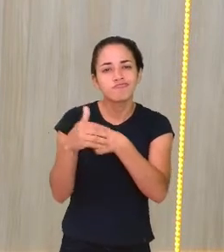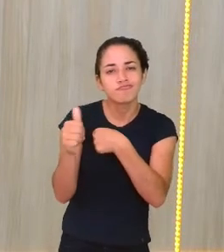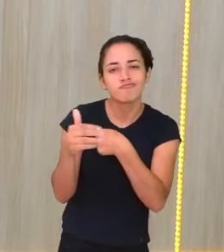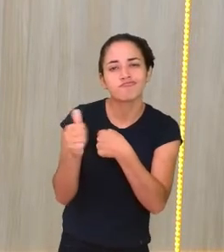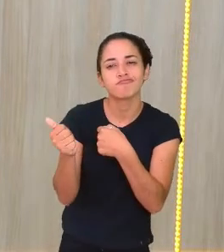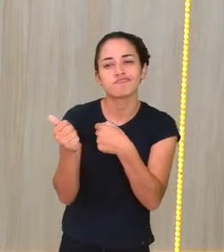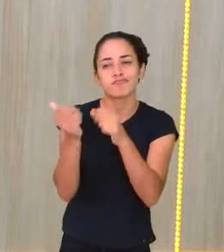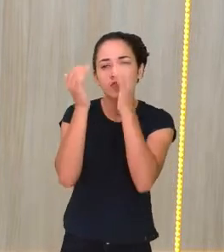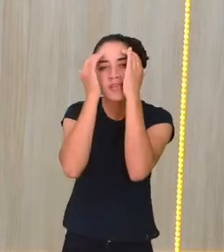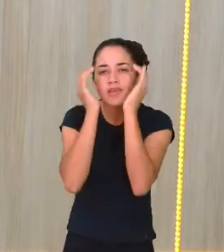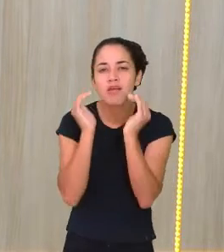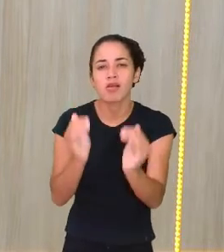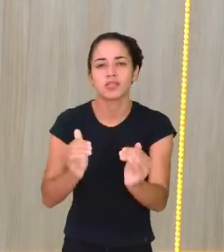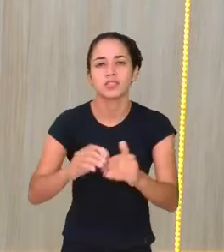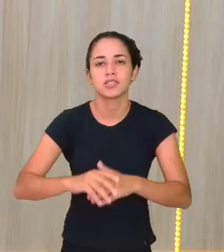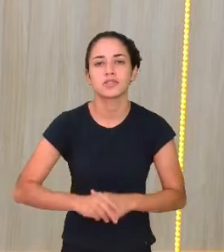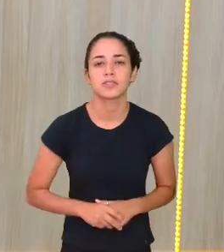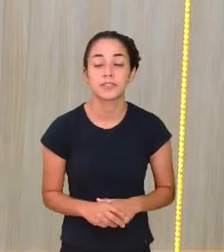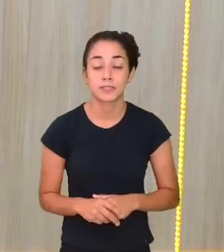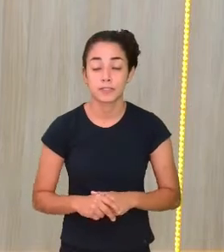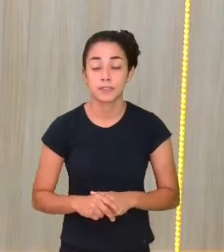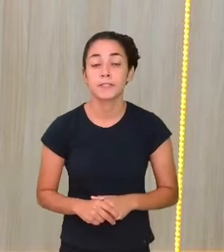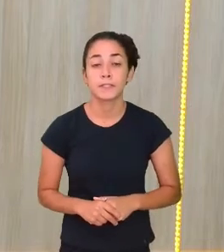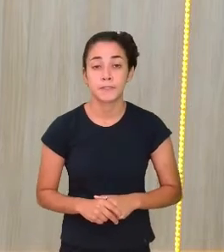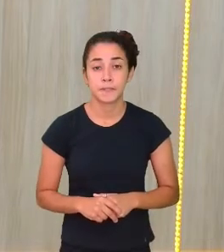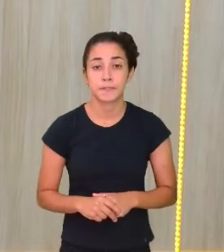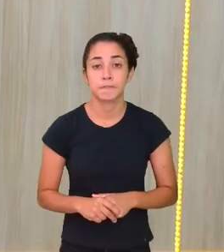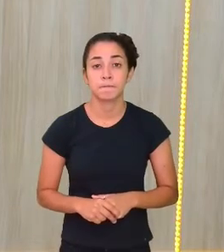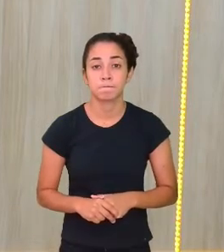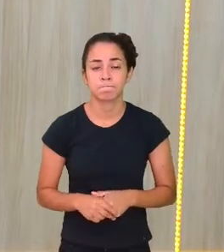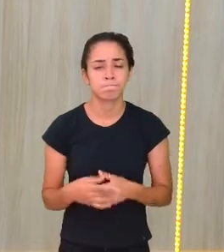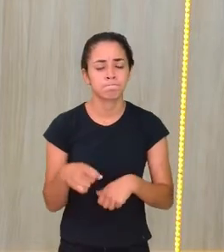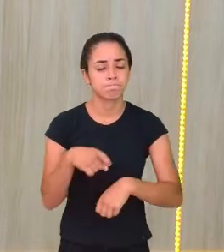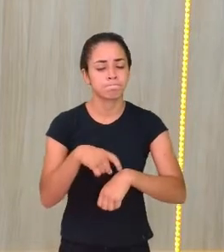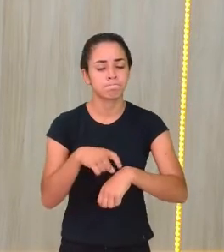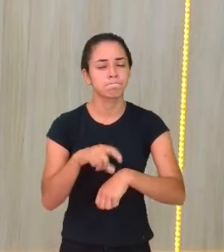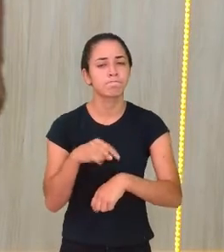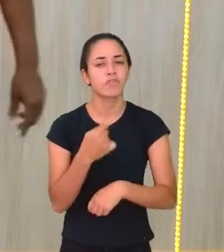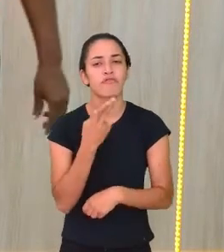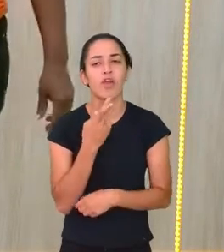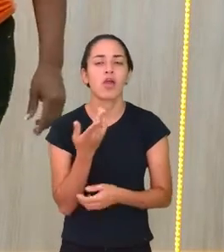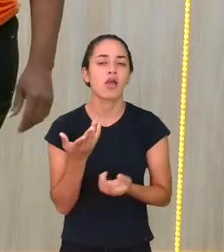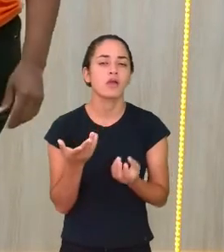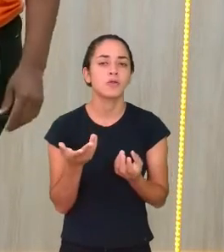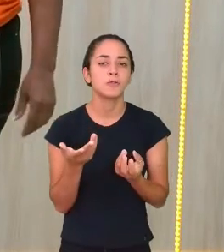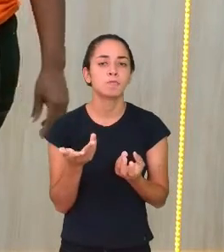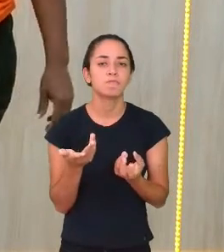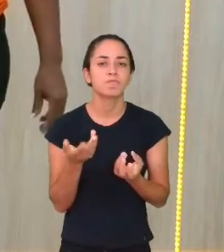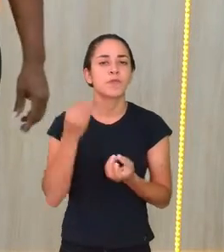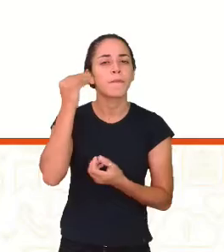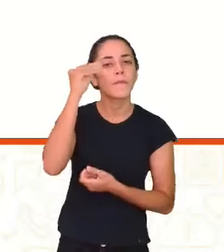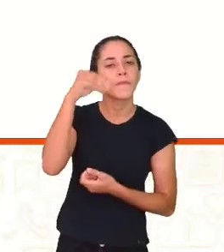de respeito. E quando falamos nas